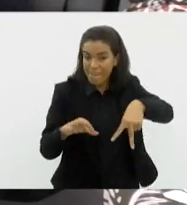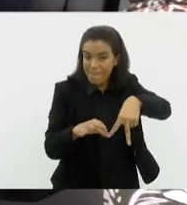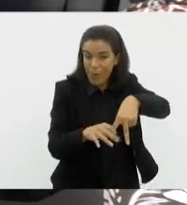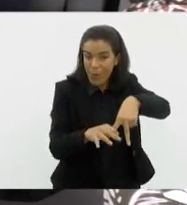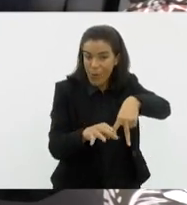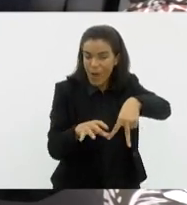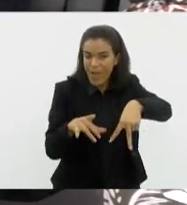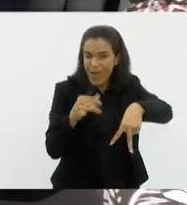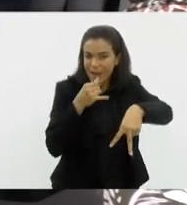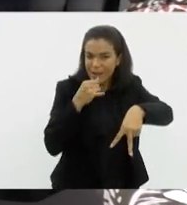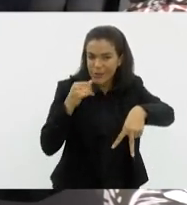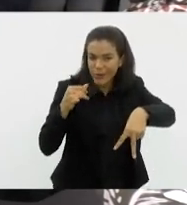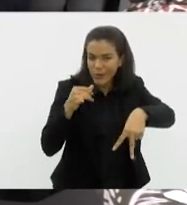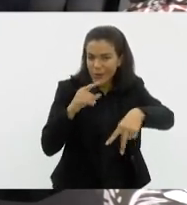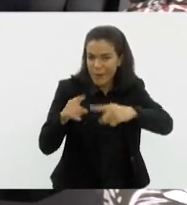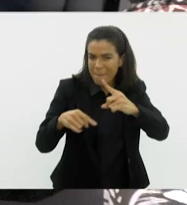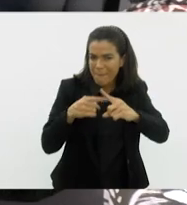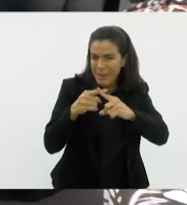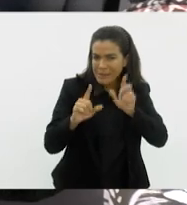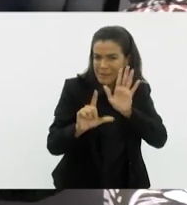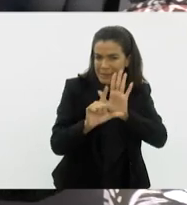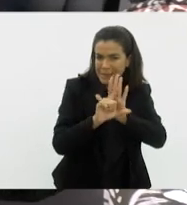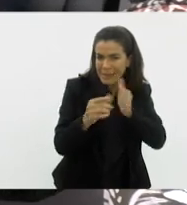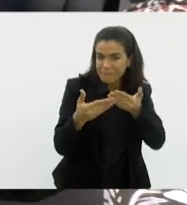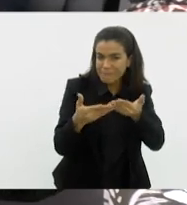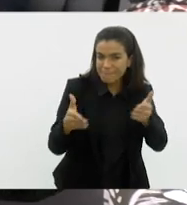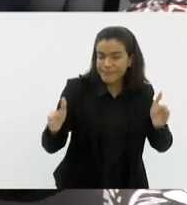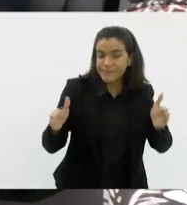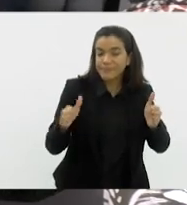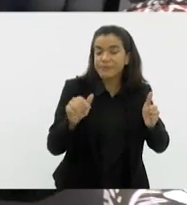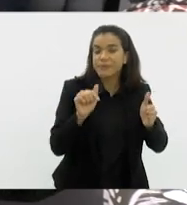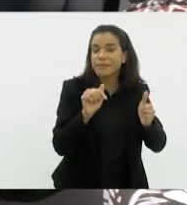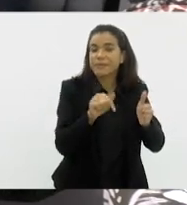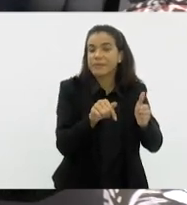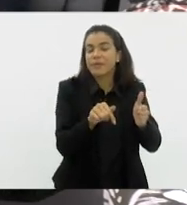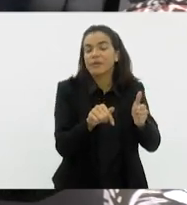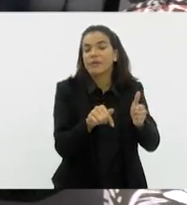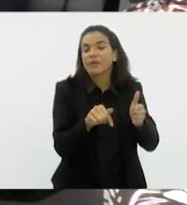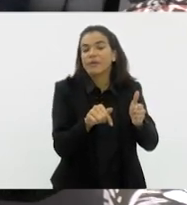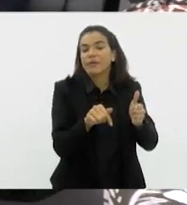dialogando também com toda essa legislação mais abrangente que